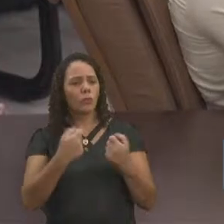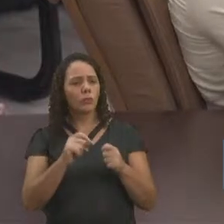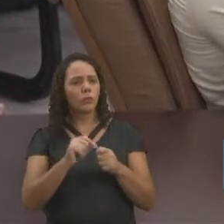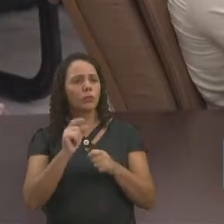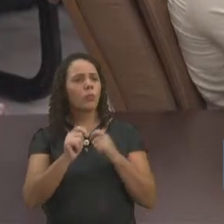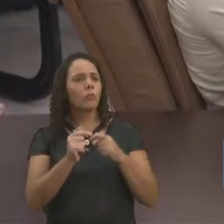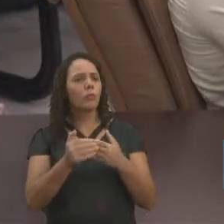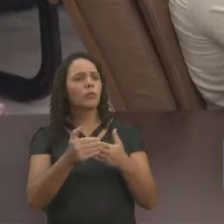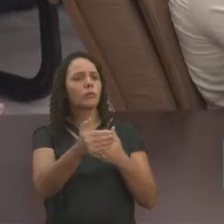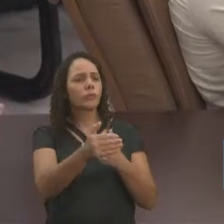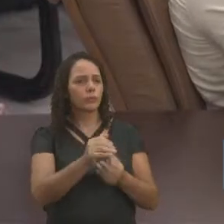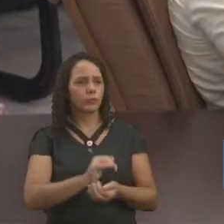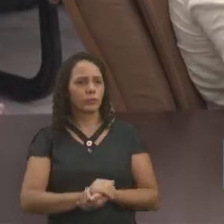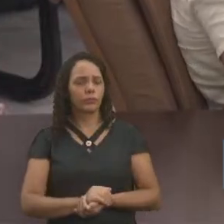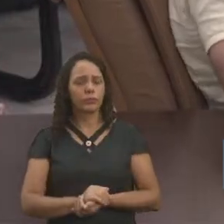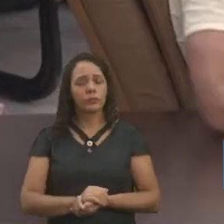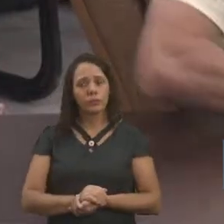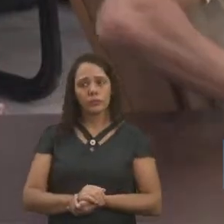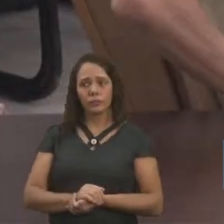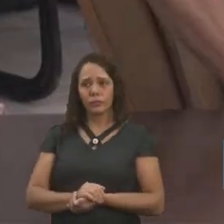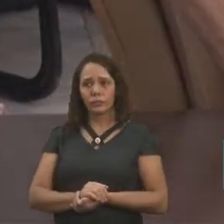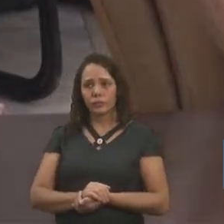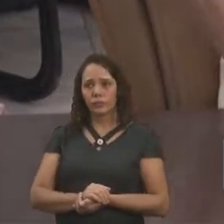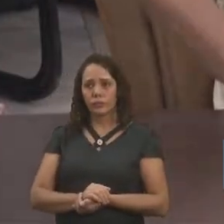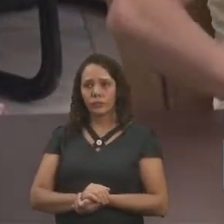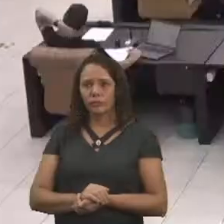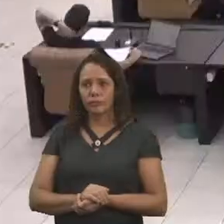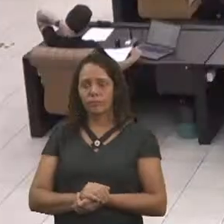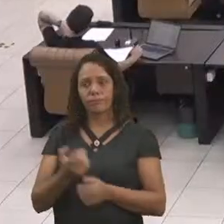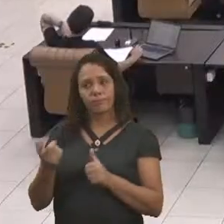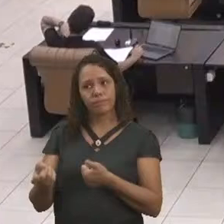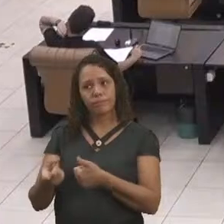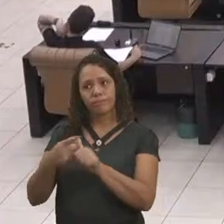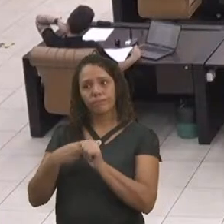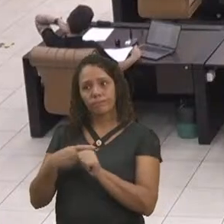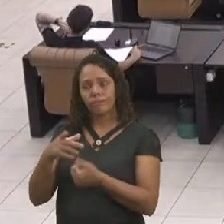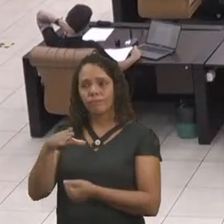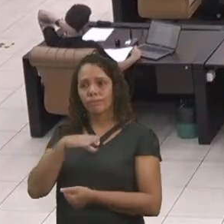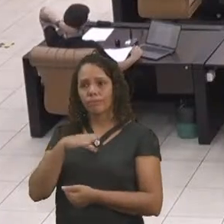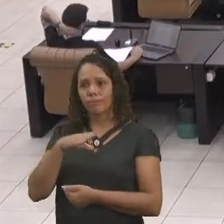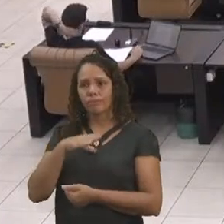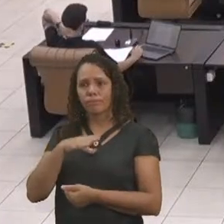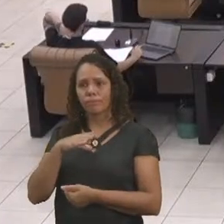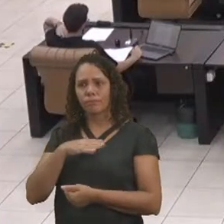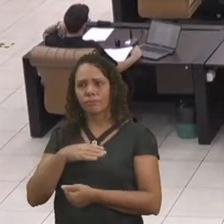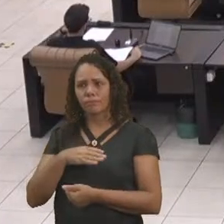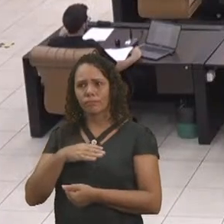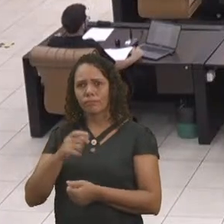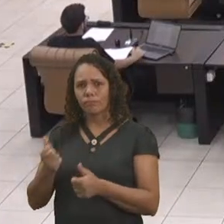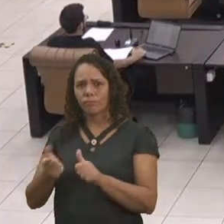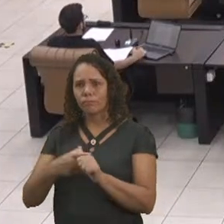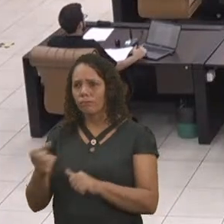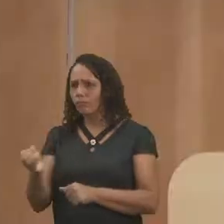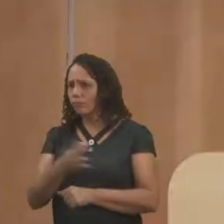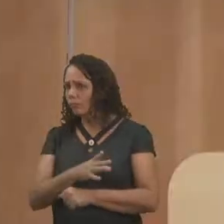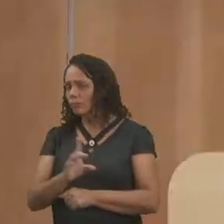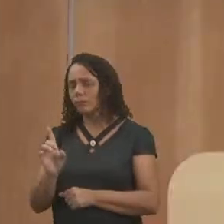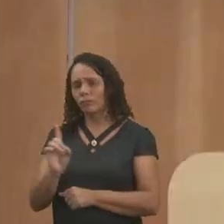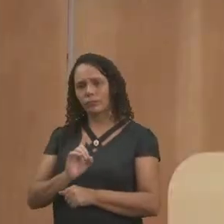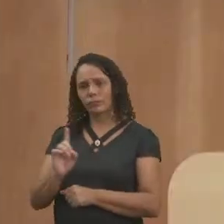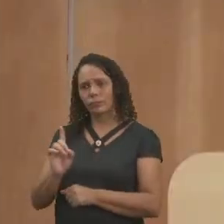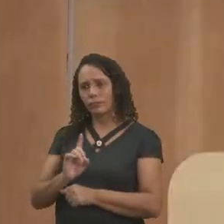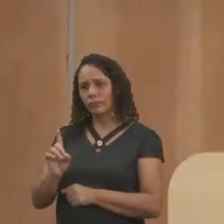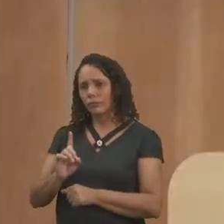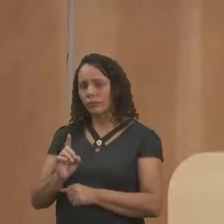para frente? Olha, a questão da dívida, o município não contraiu uma nova dívida ao longo